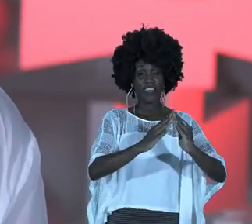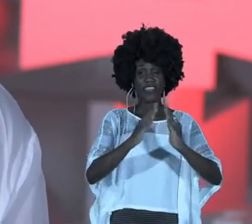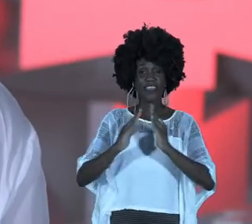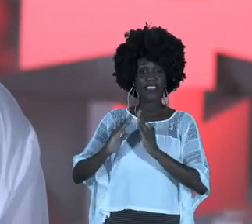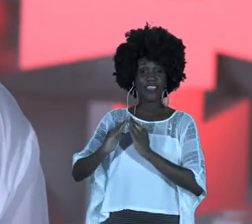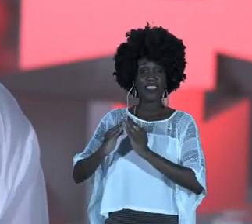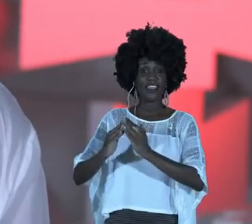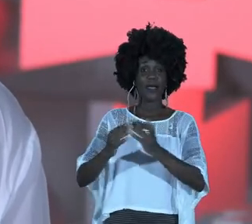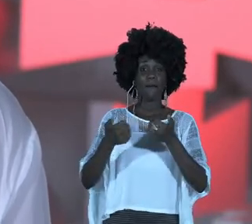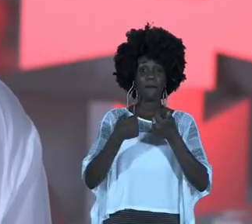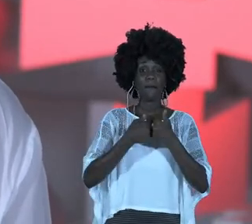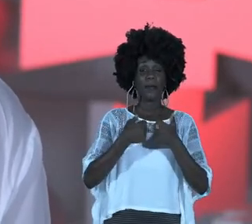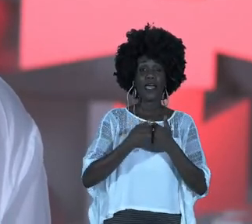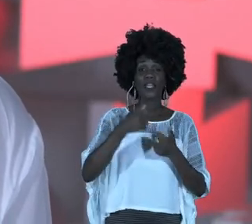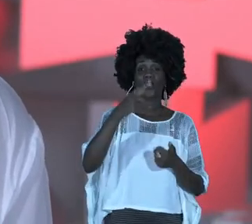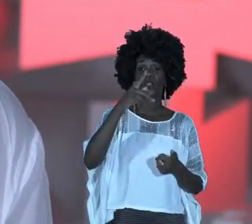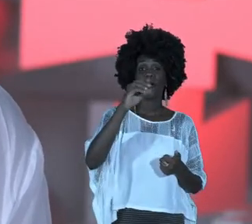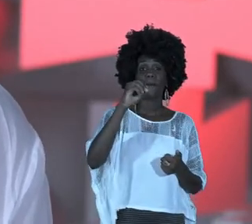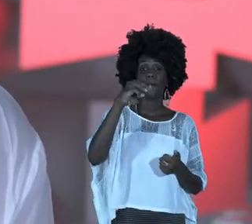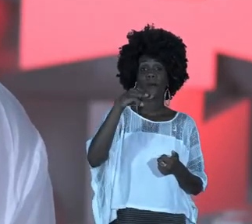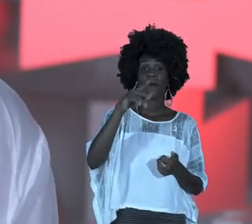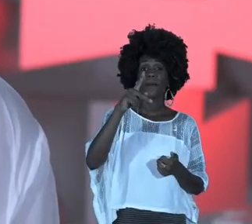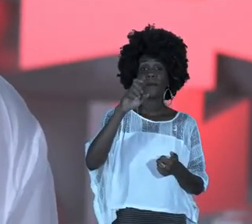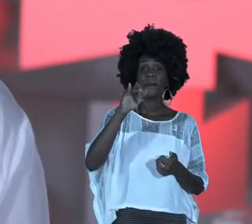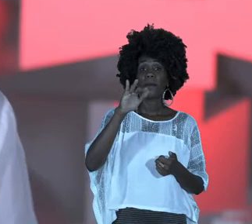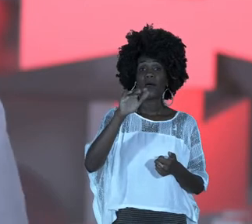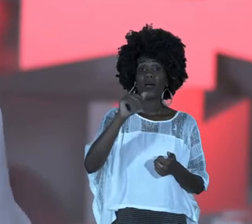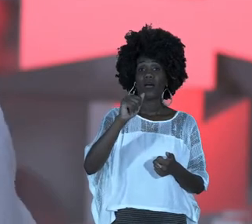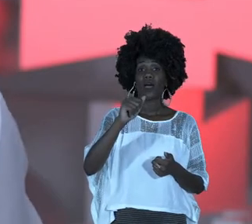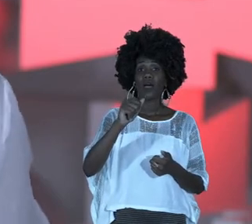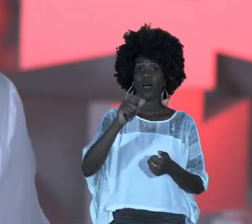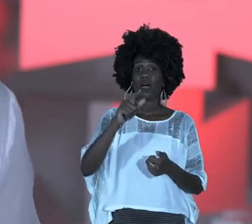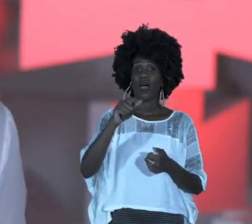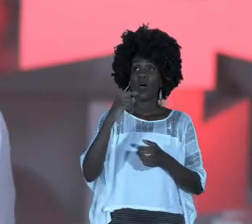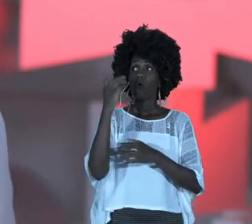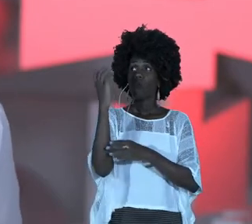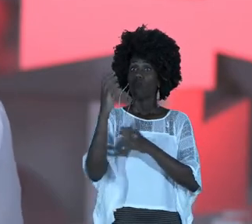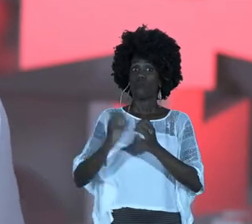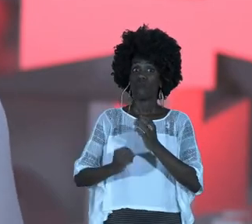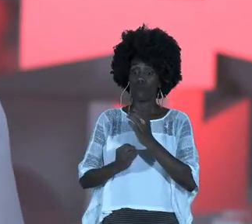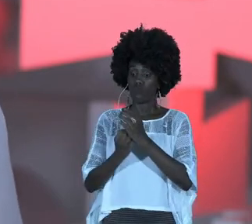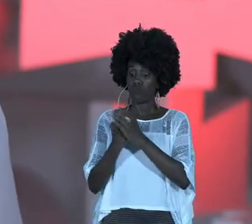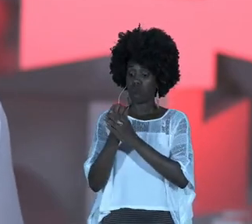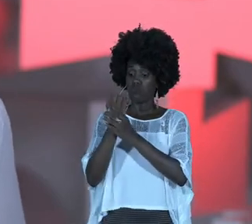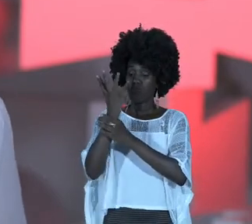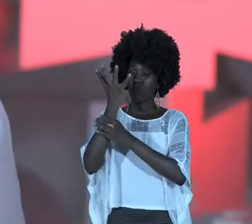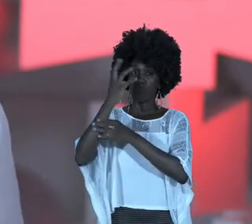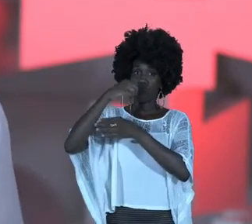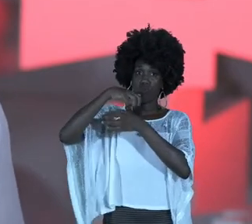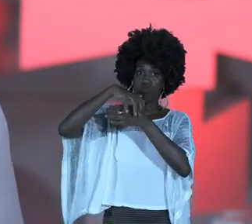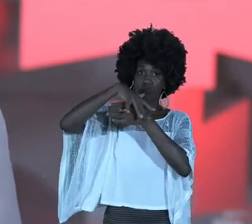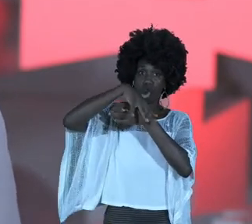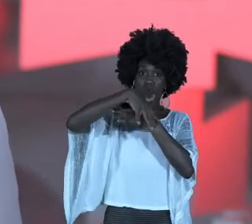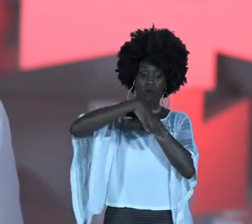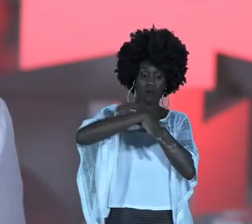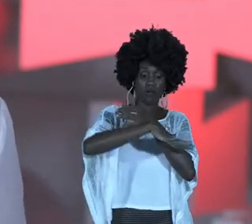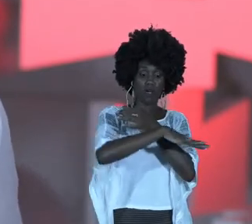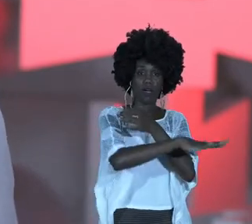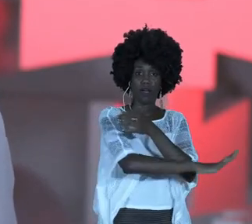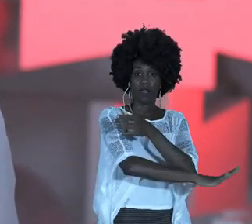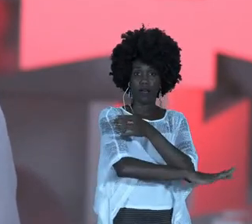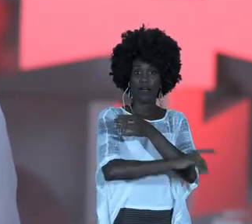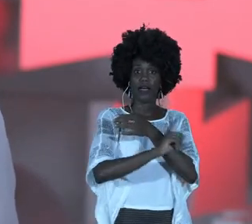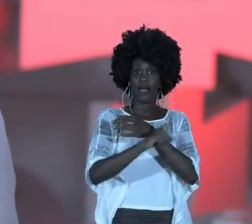de Pompeia, que foram soterradas pelo vulcão Vesúvio no século I, no ano de